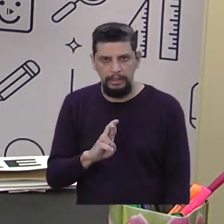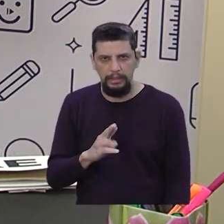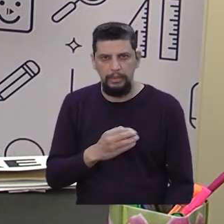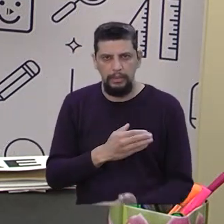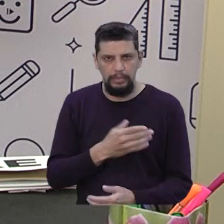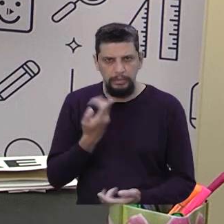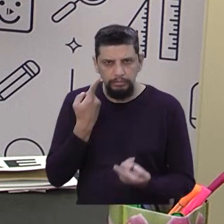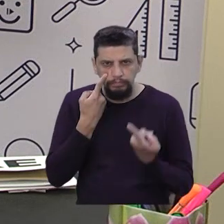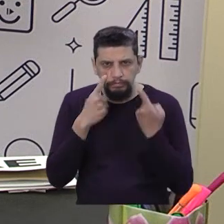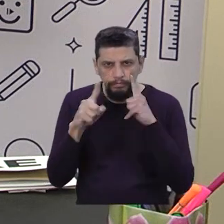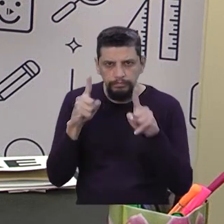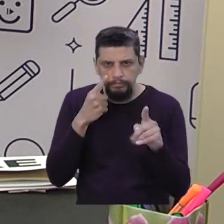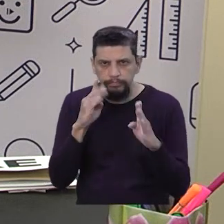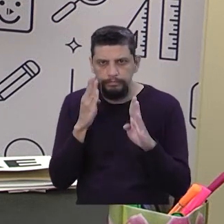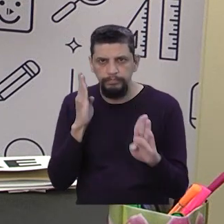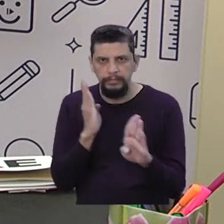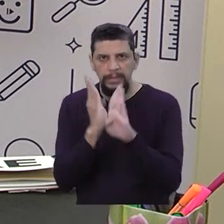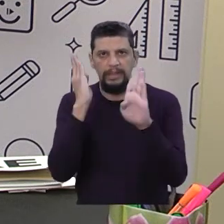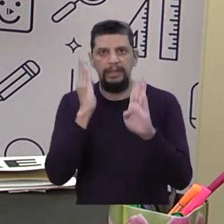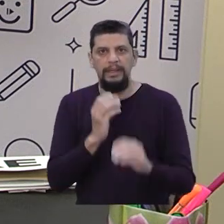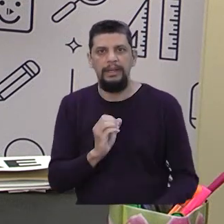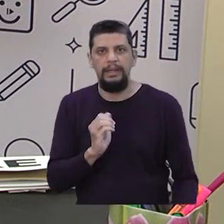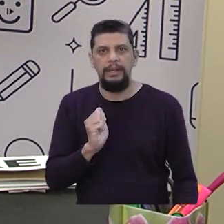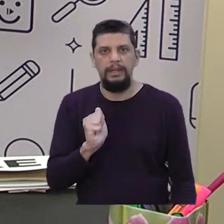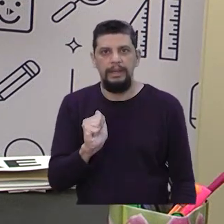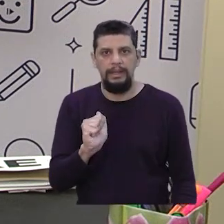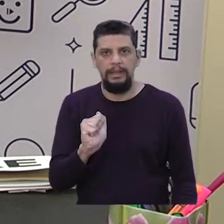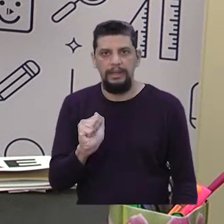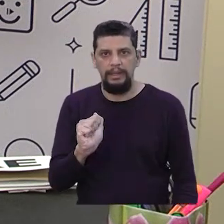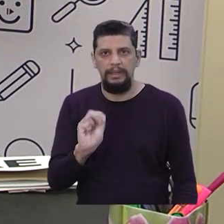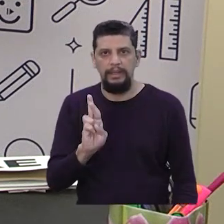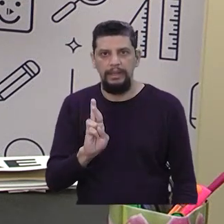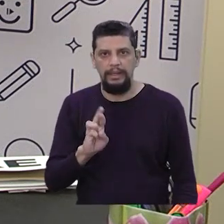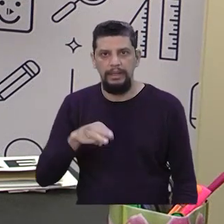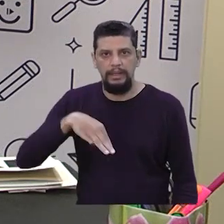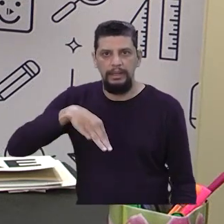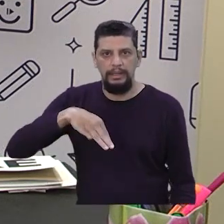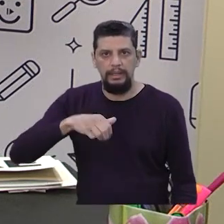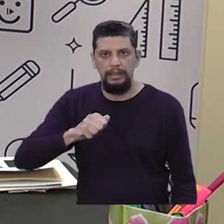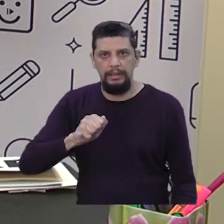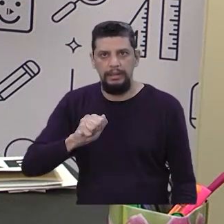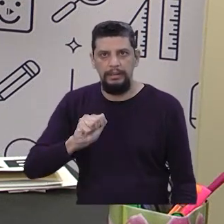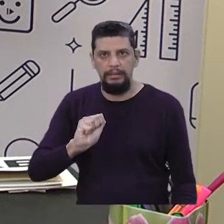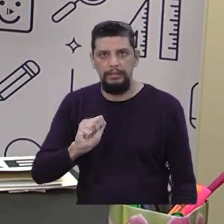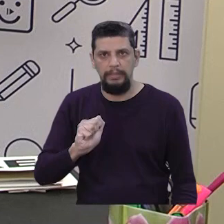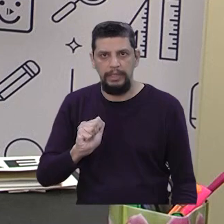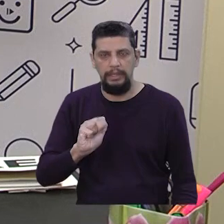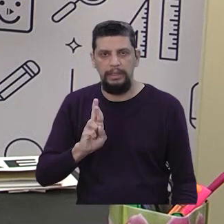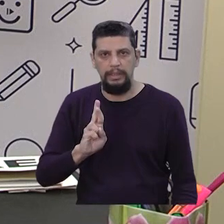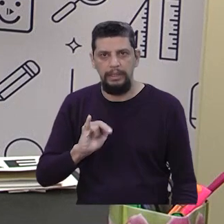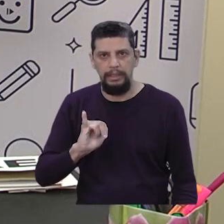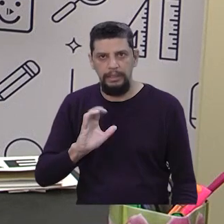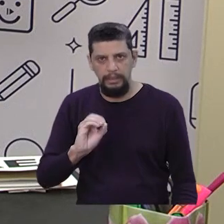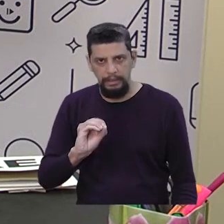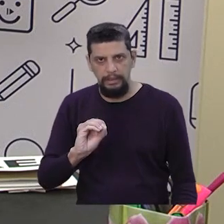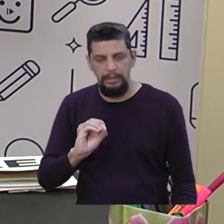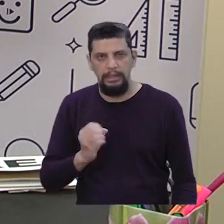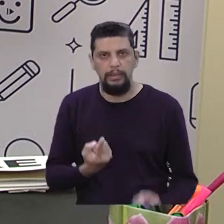conseguiram descobrir? Isto mesmo, armário. Então, qual que é as outras letras que nós formamos